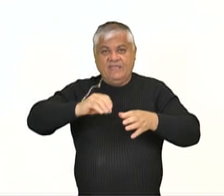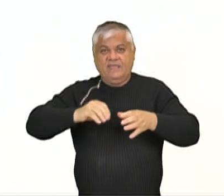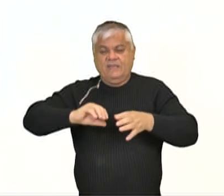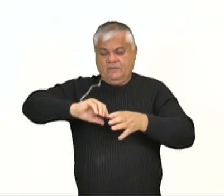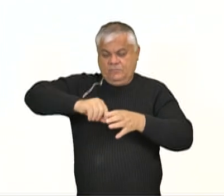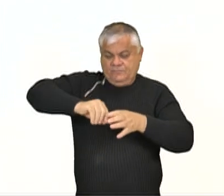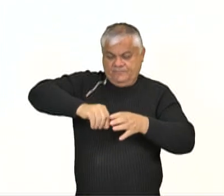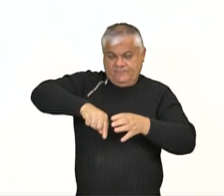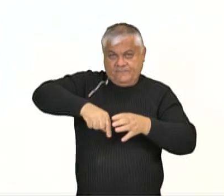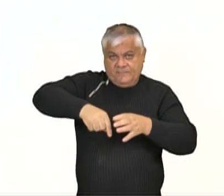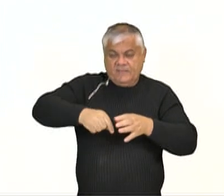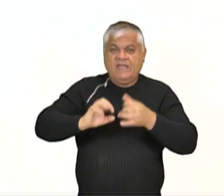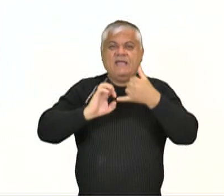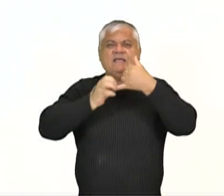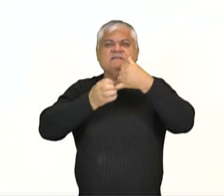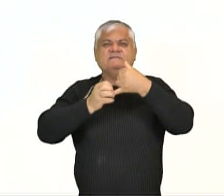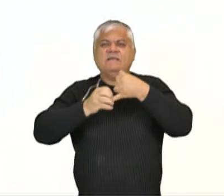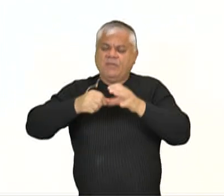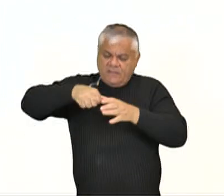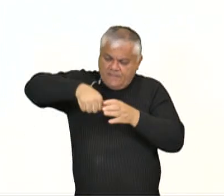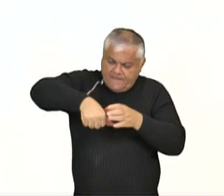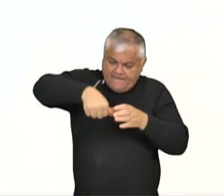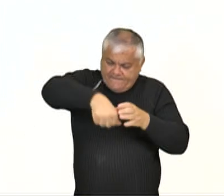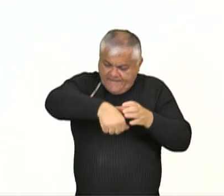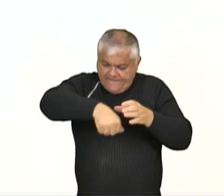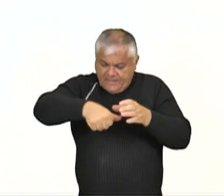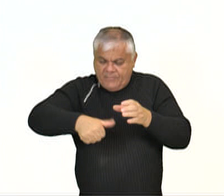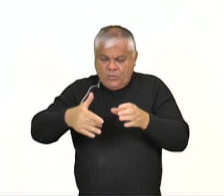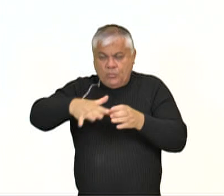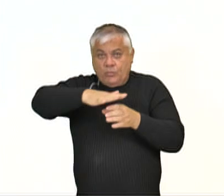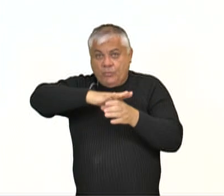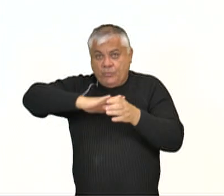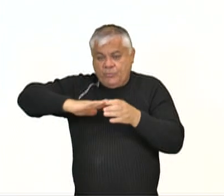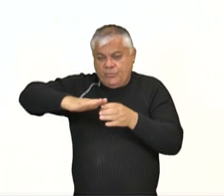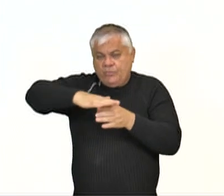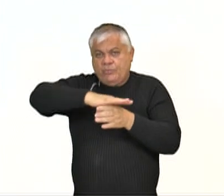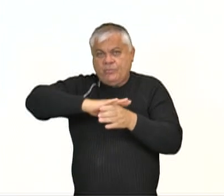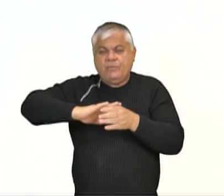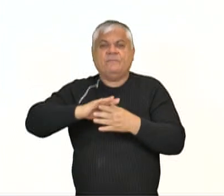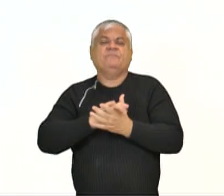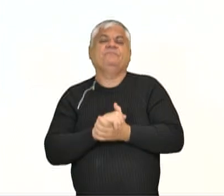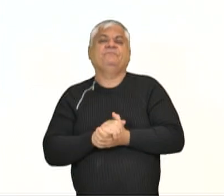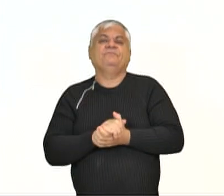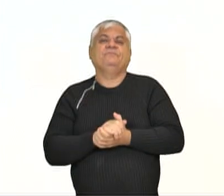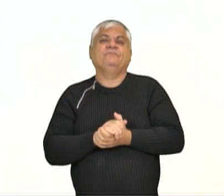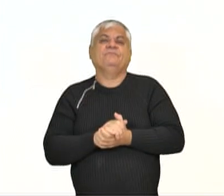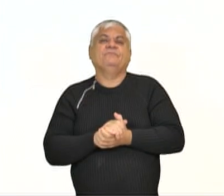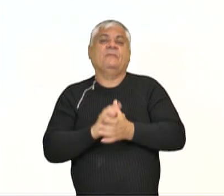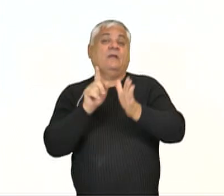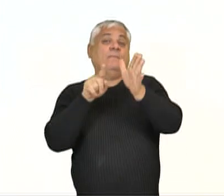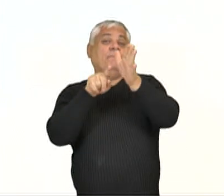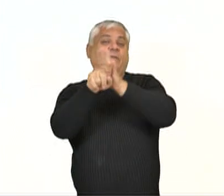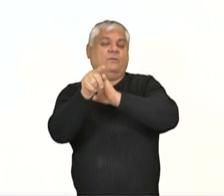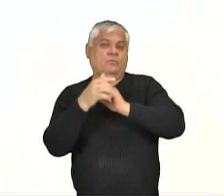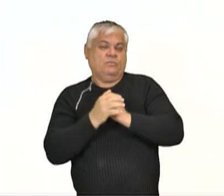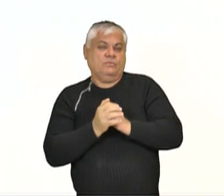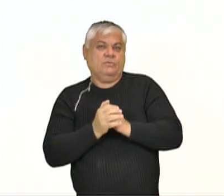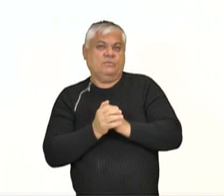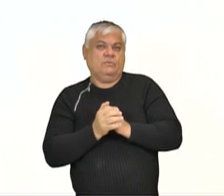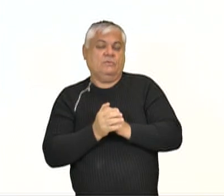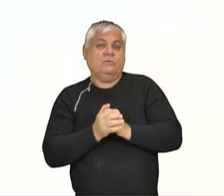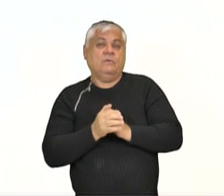pouco as sementes na terra. Aí eu peço para você dizer o seguinte: cite os